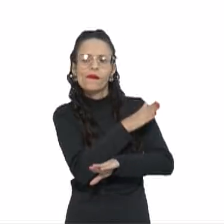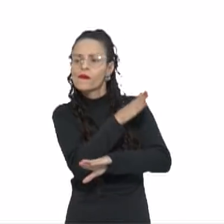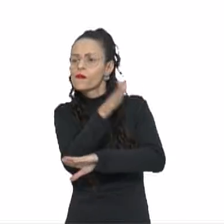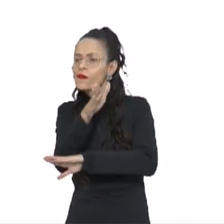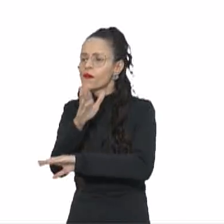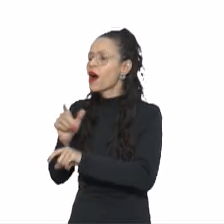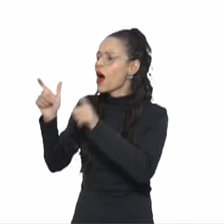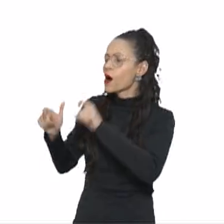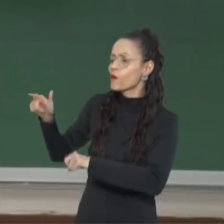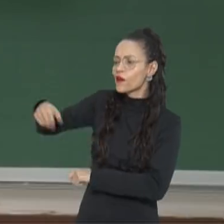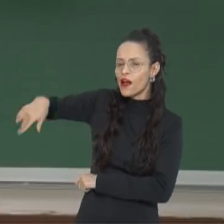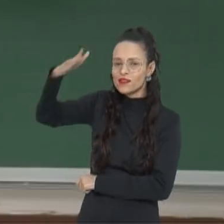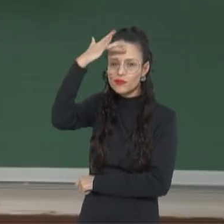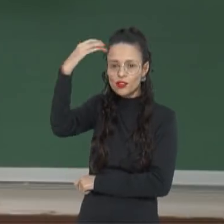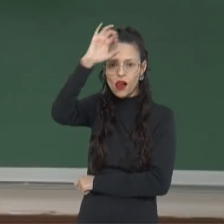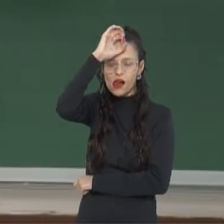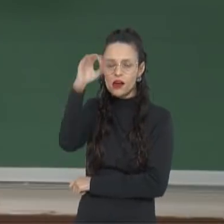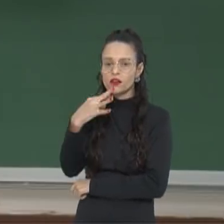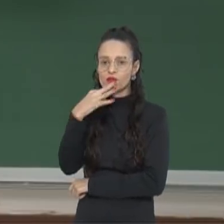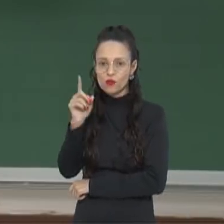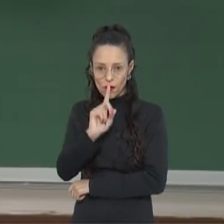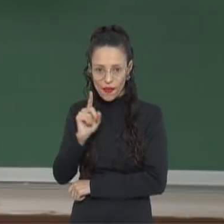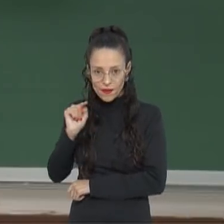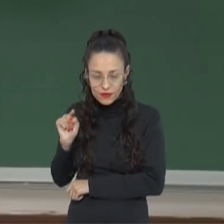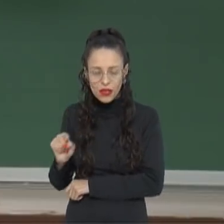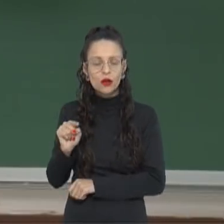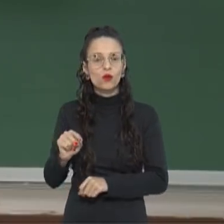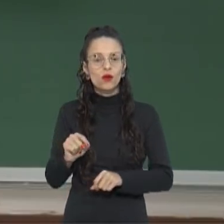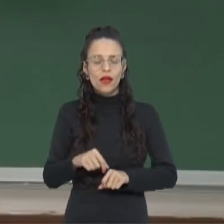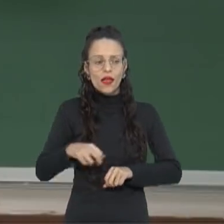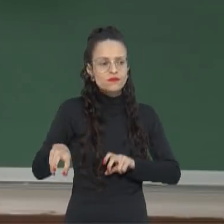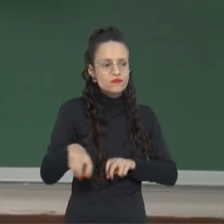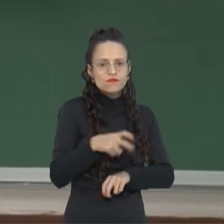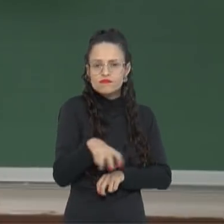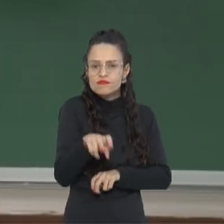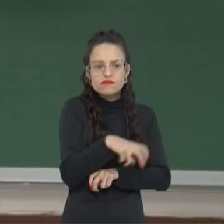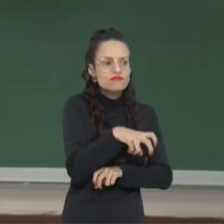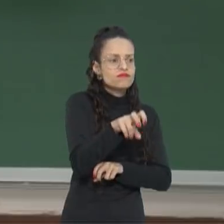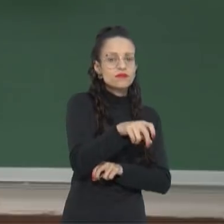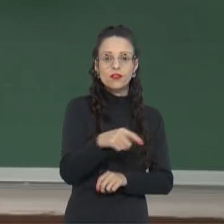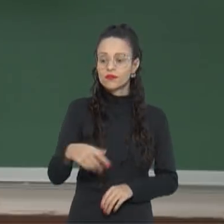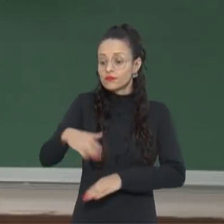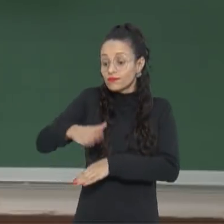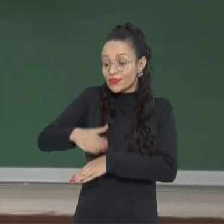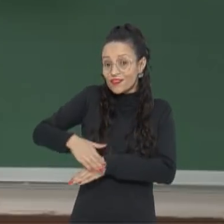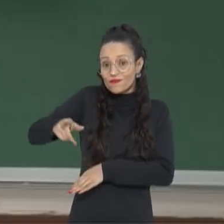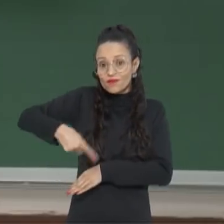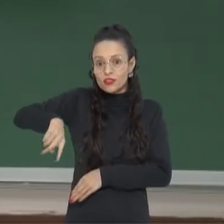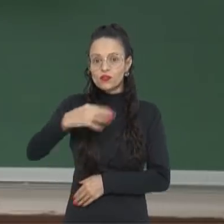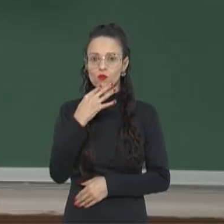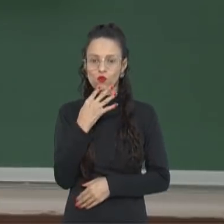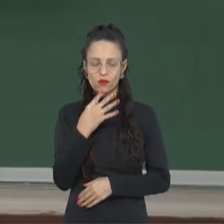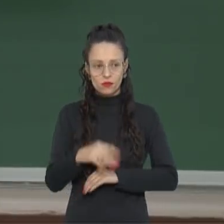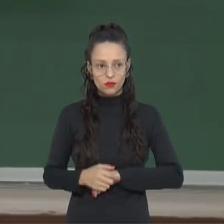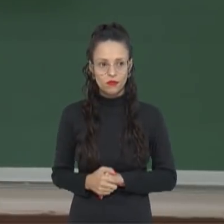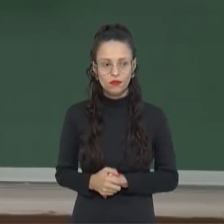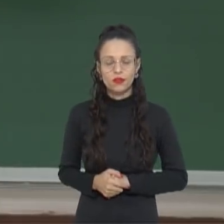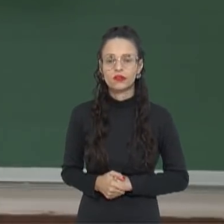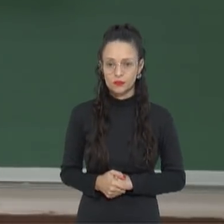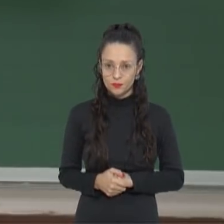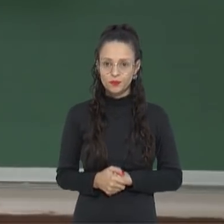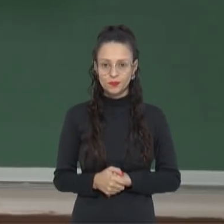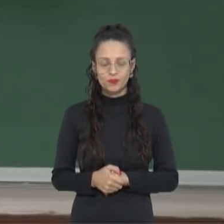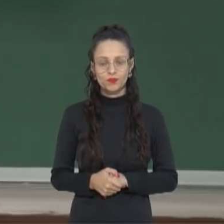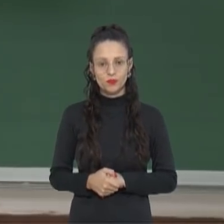mais dificuldade de acesso, de chegada. Então, se locomover por lugares onde você conhece o território. Então, aí, soldados